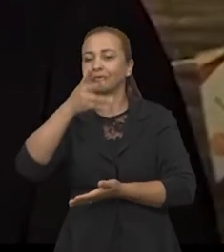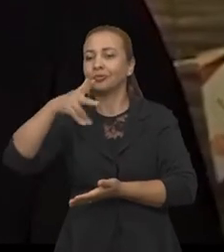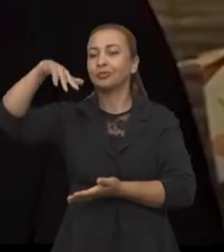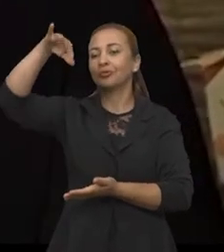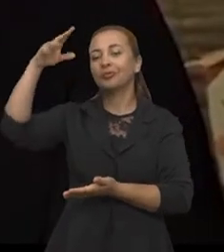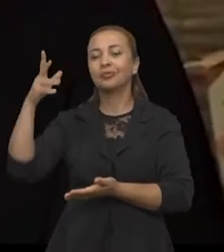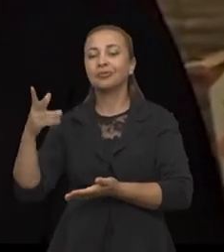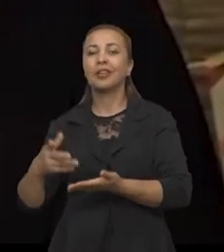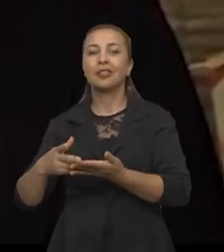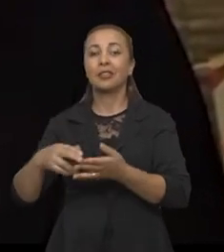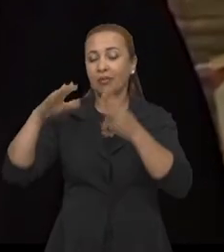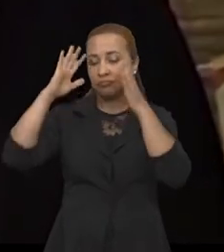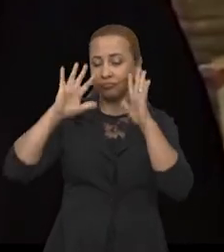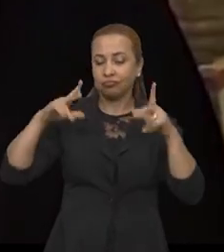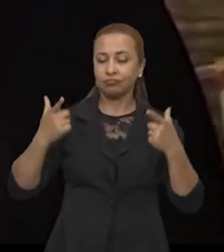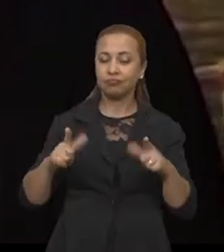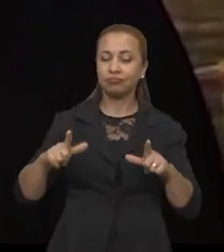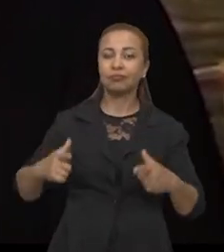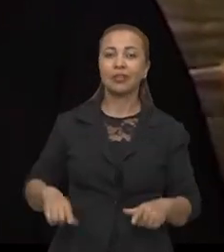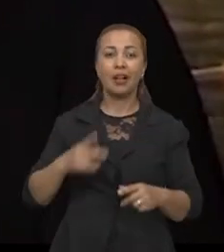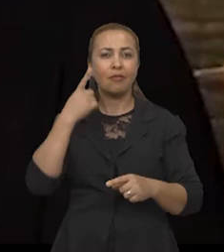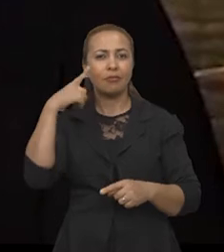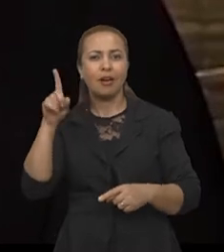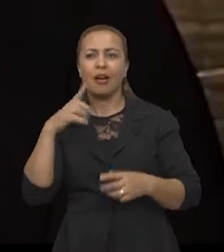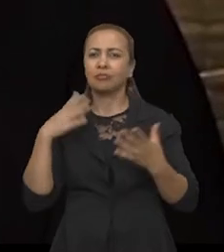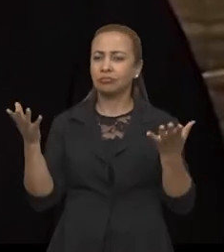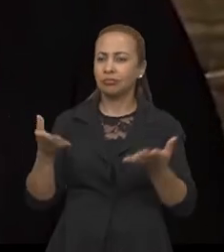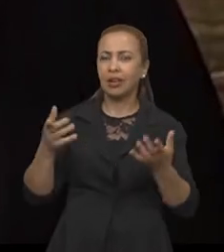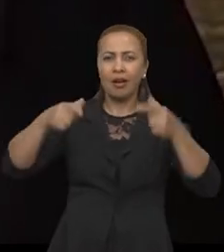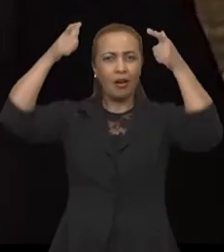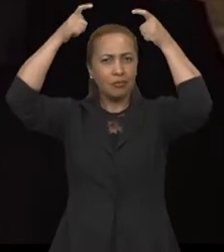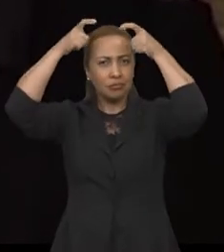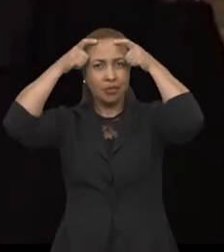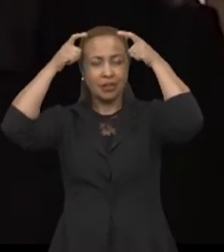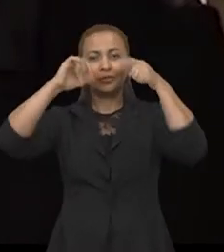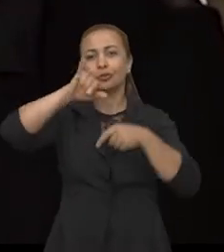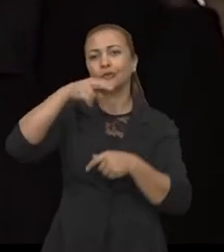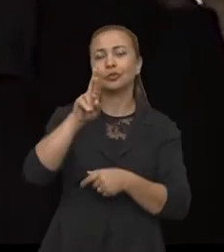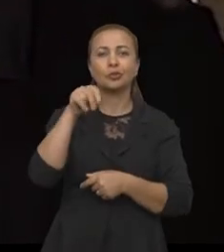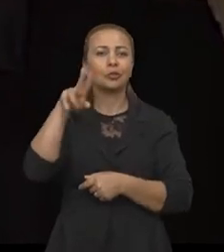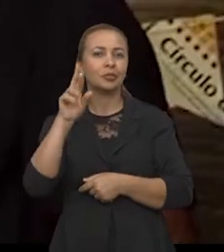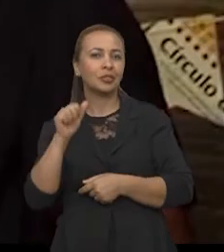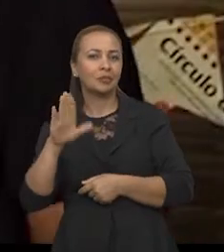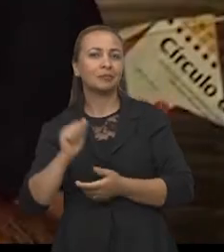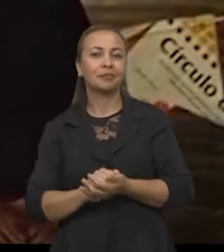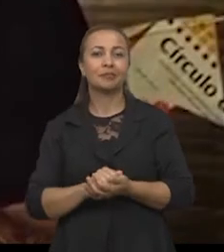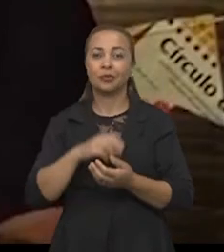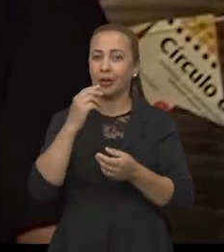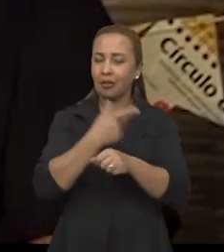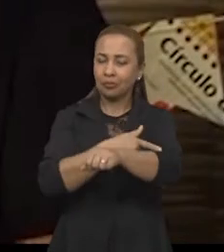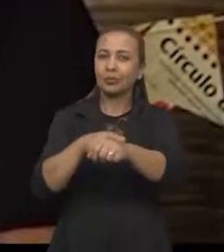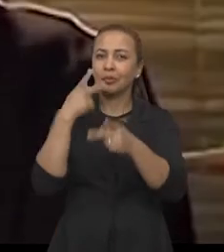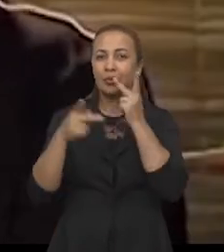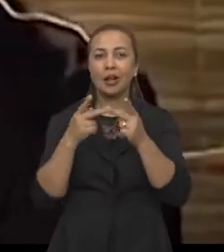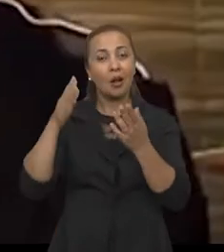todo coberto de pena. Ele foi, ele é, é o rei da Jurema. Costumo dizer que nós, os